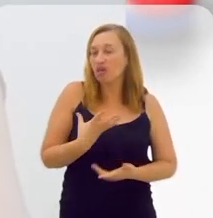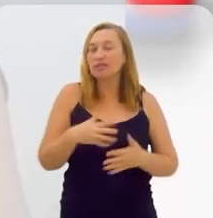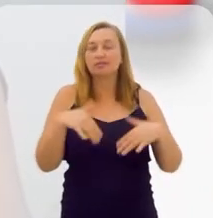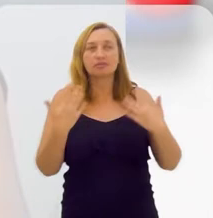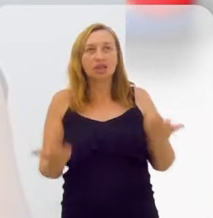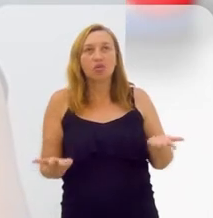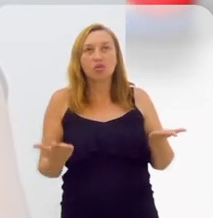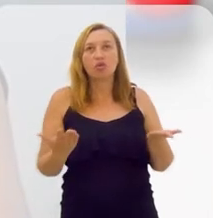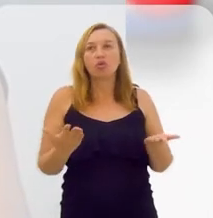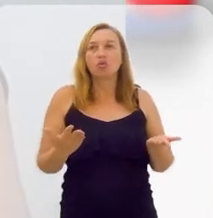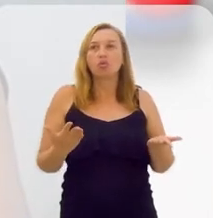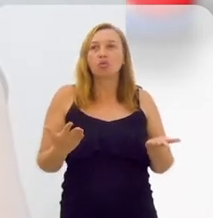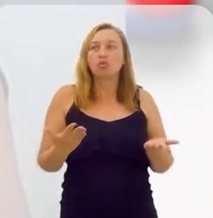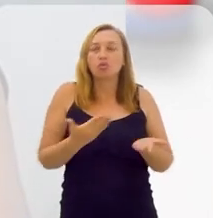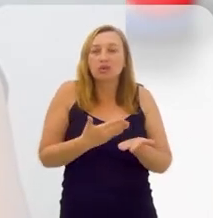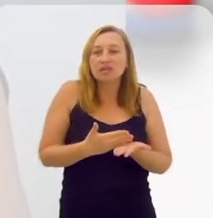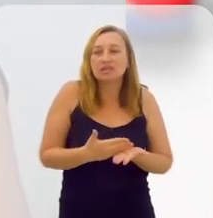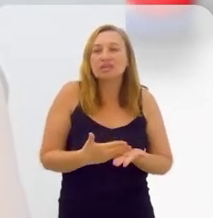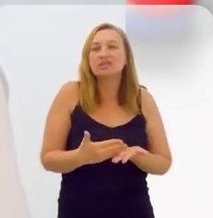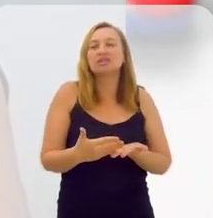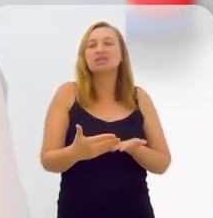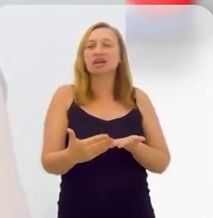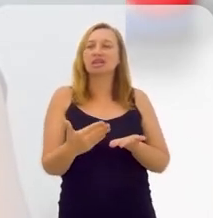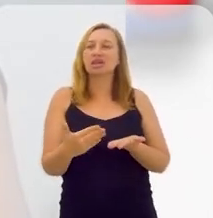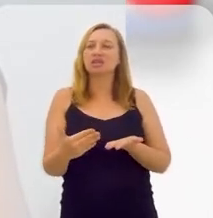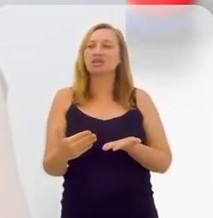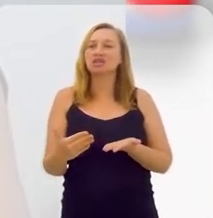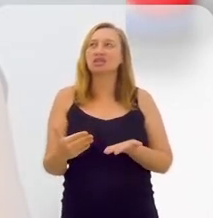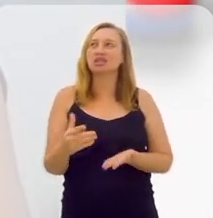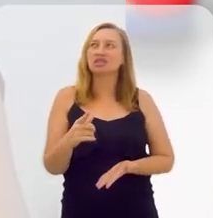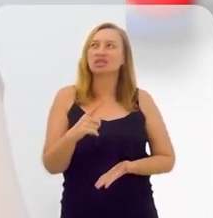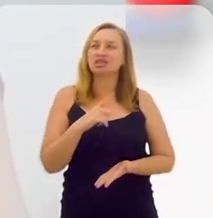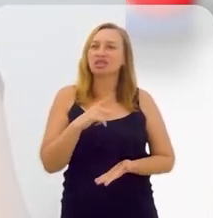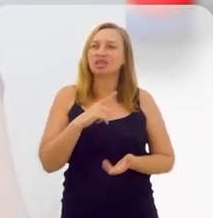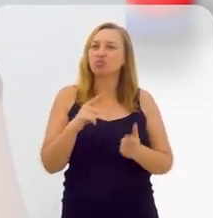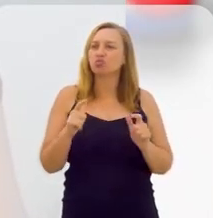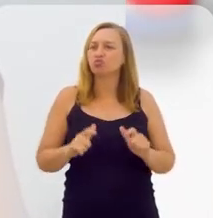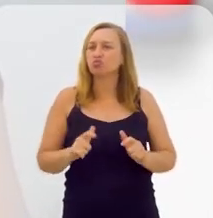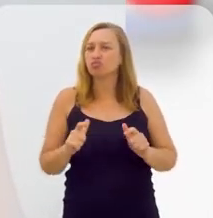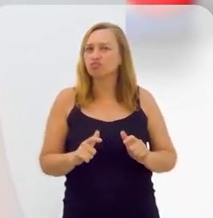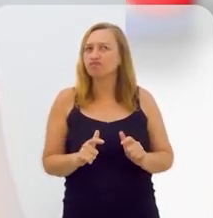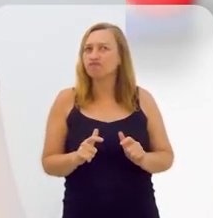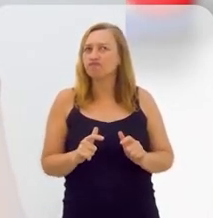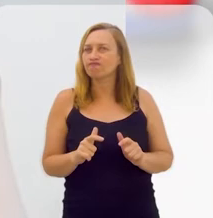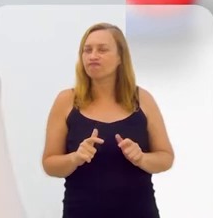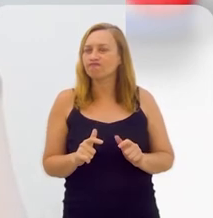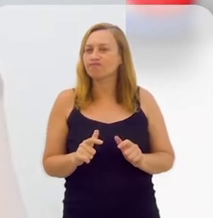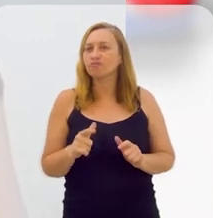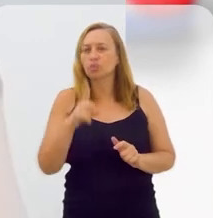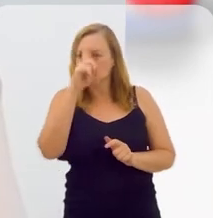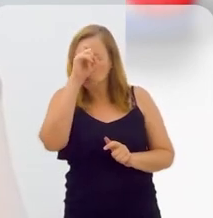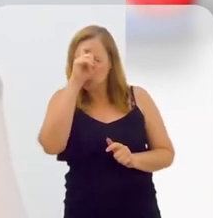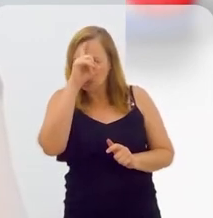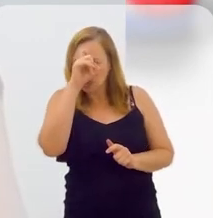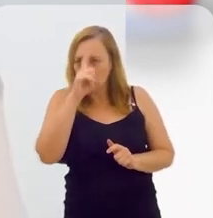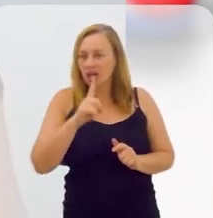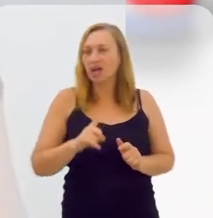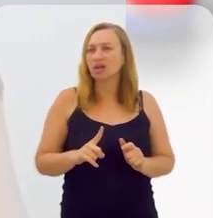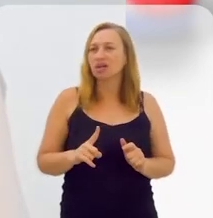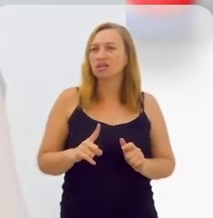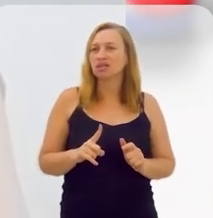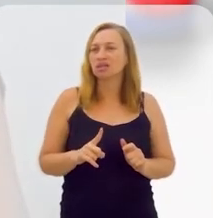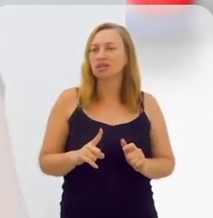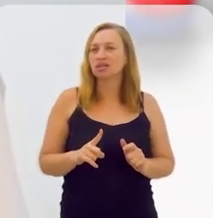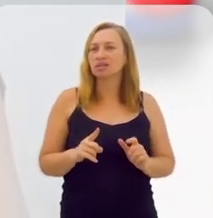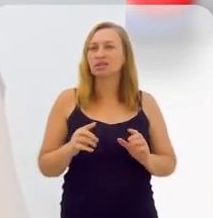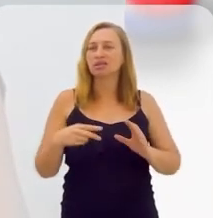recente. Então, quando ela foi inaugurada, nós temos numa região que tem hospitais, né?